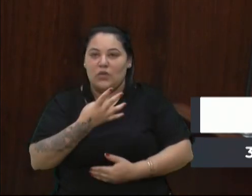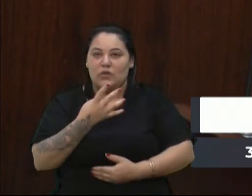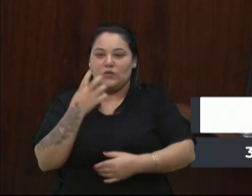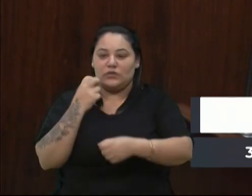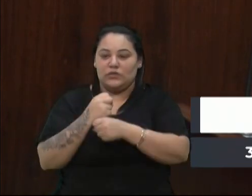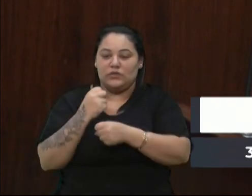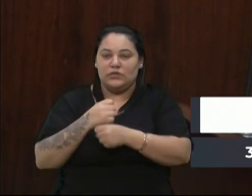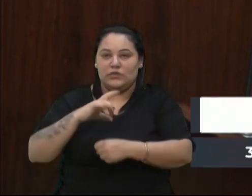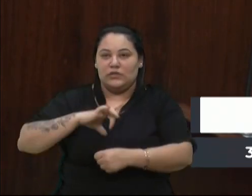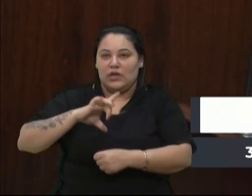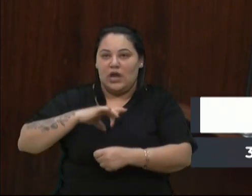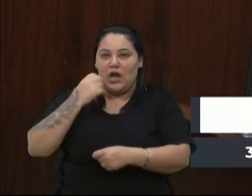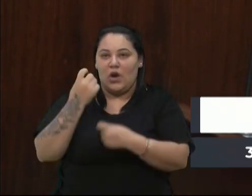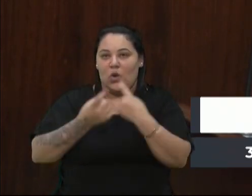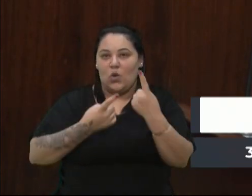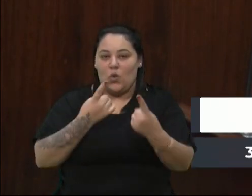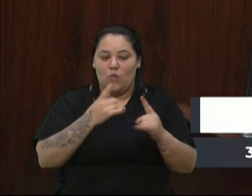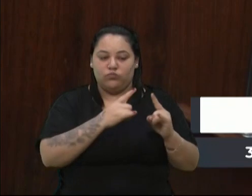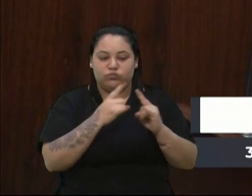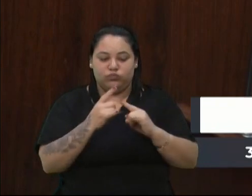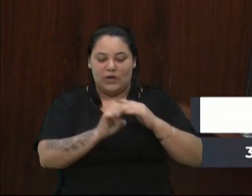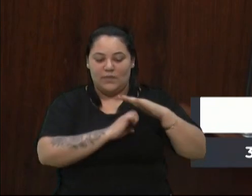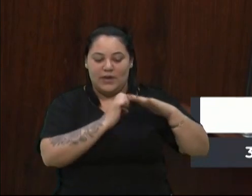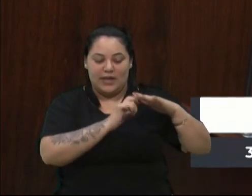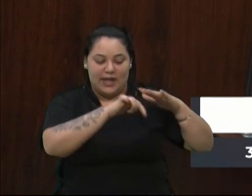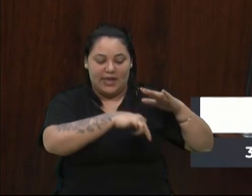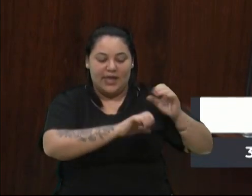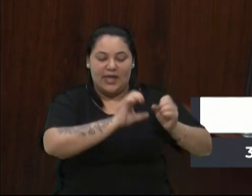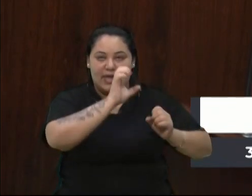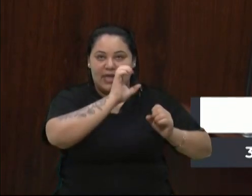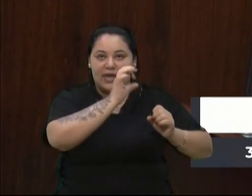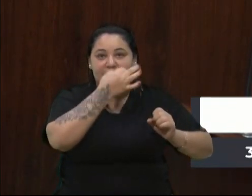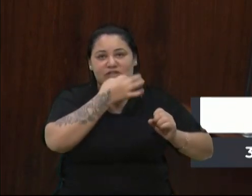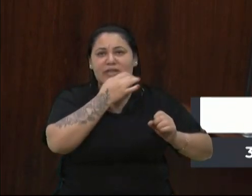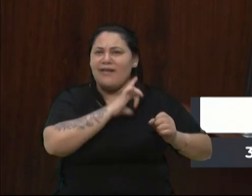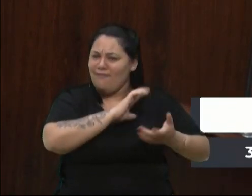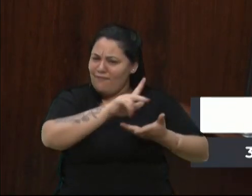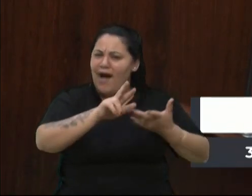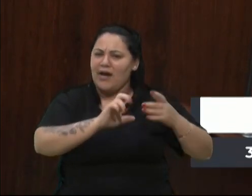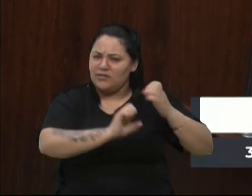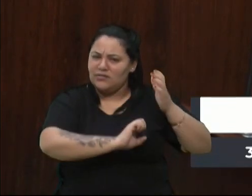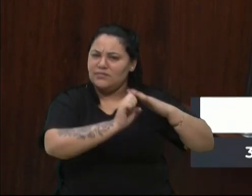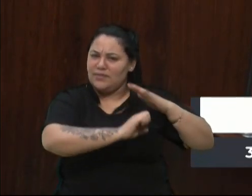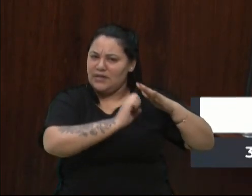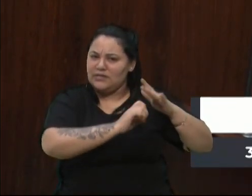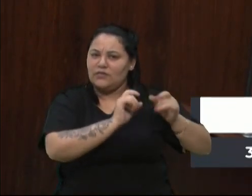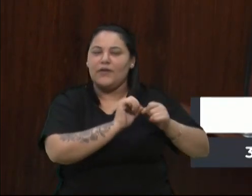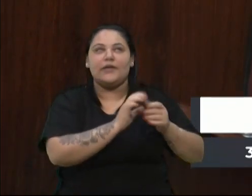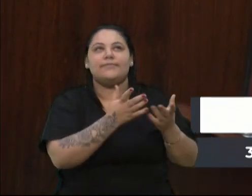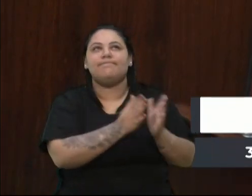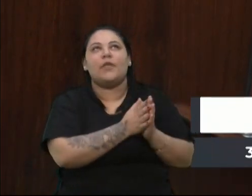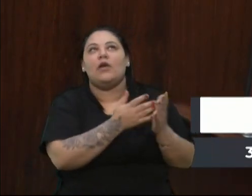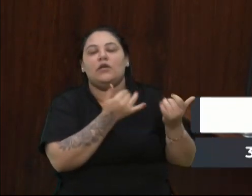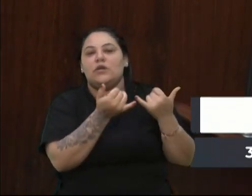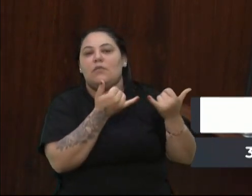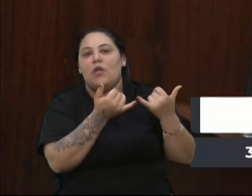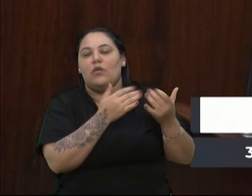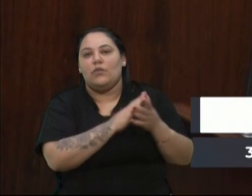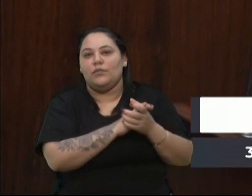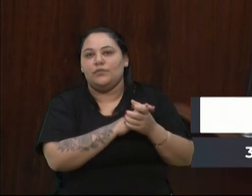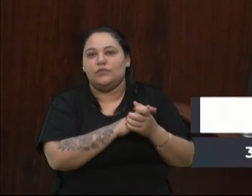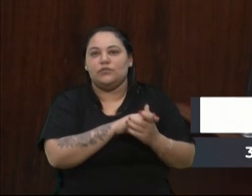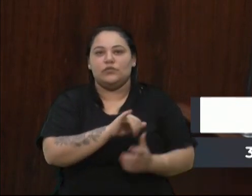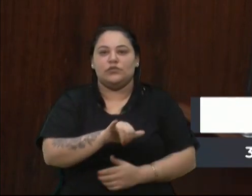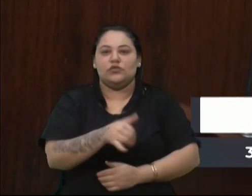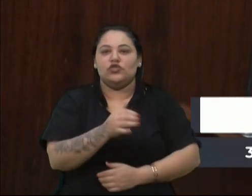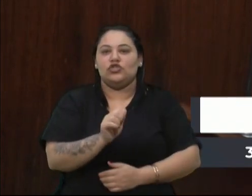algumas instituições aqui de Caxias que fazem ambas, né? Cito, por exemplo, ali o